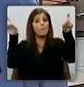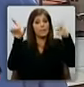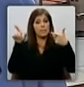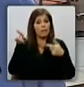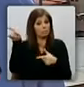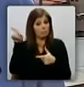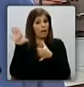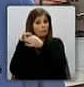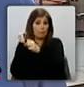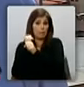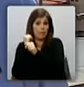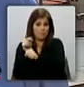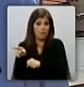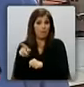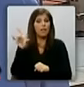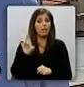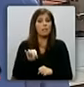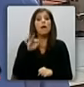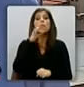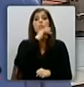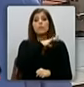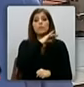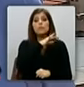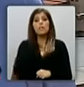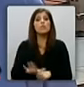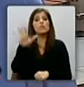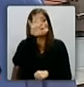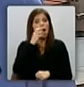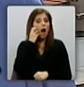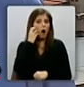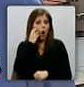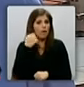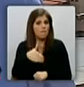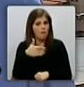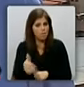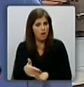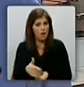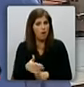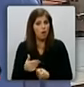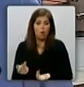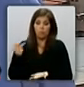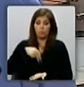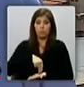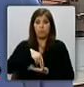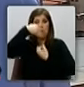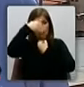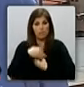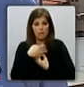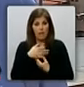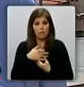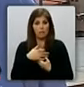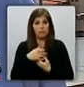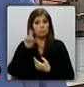a qual ela trabalhava quer a polícia nacional de Angola irão tomar posiç oficiais